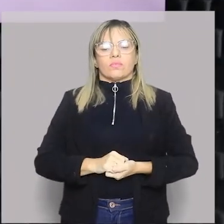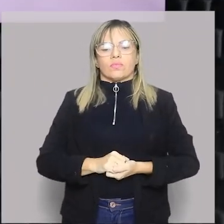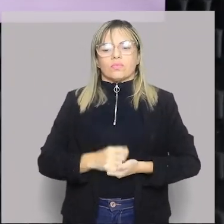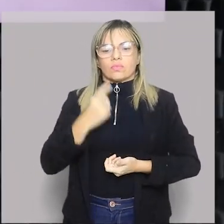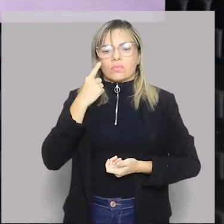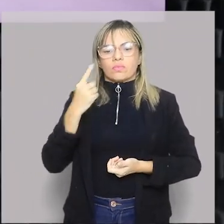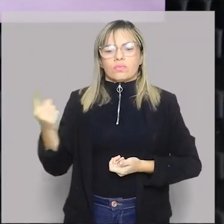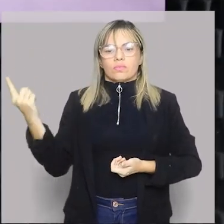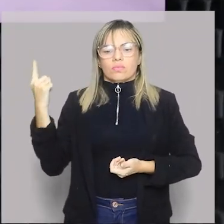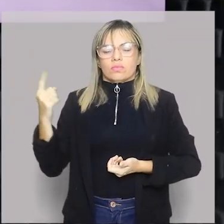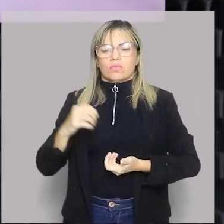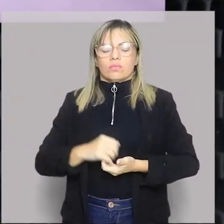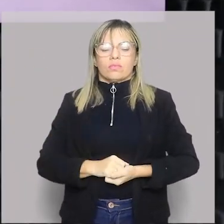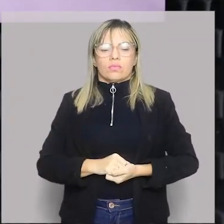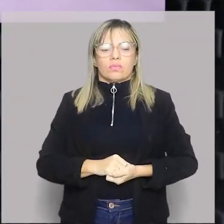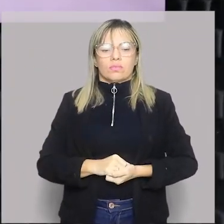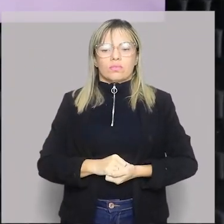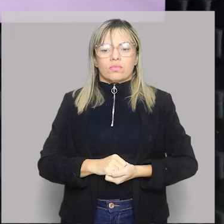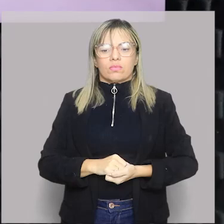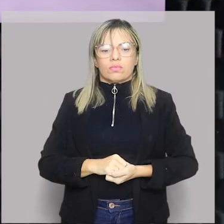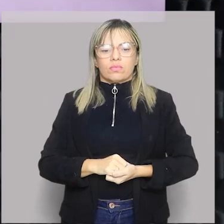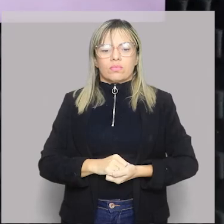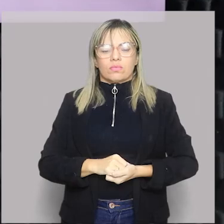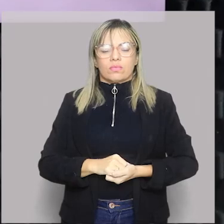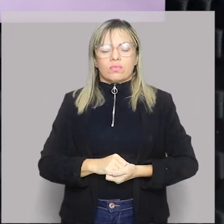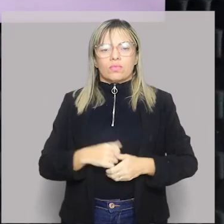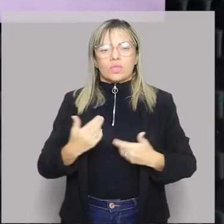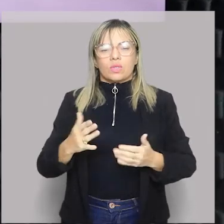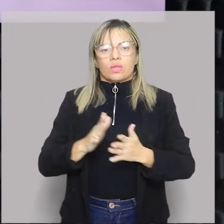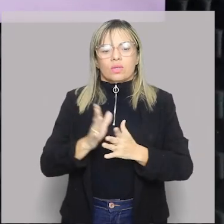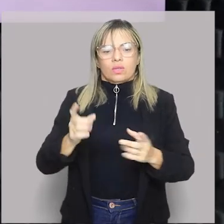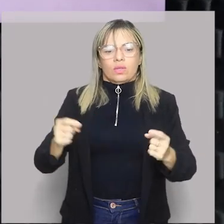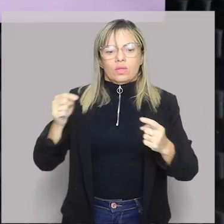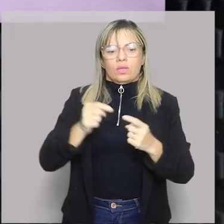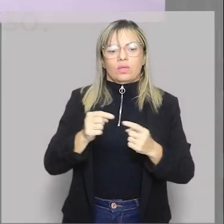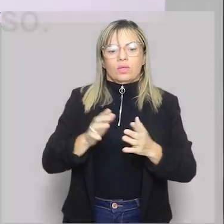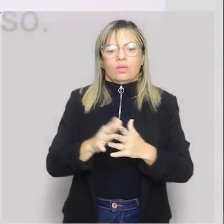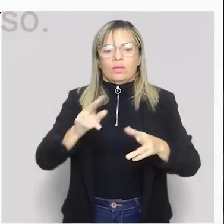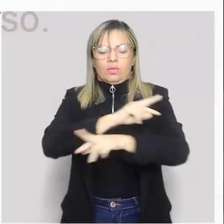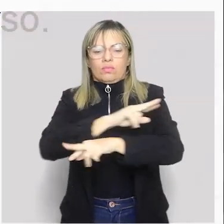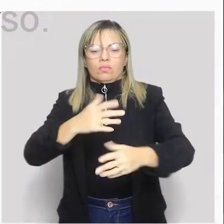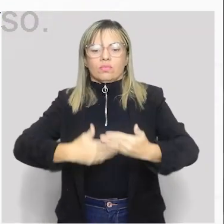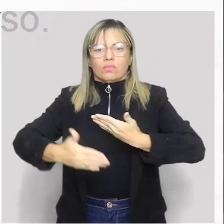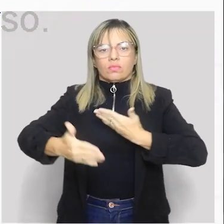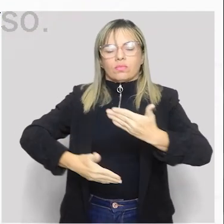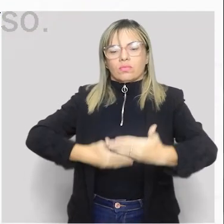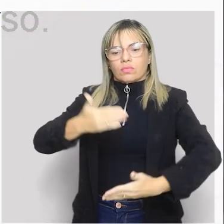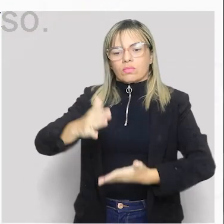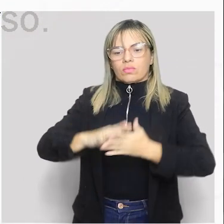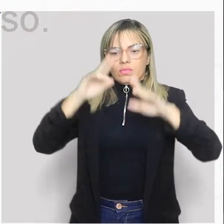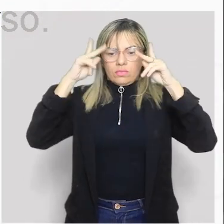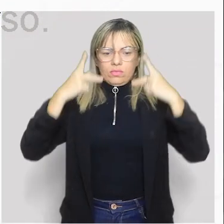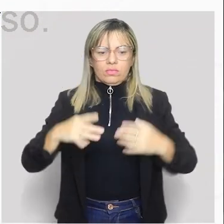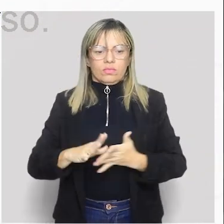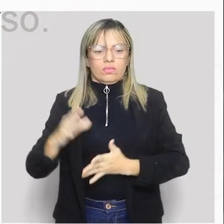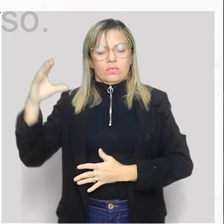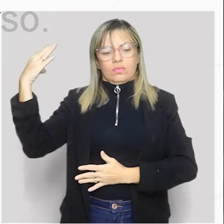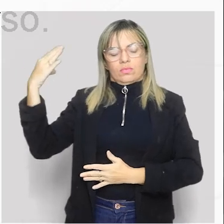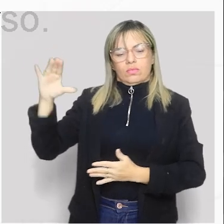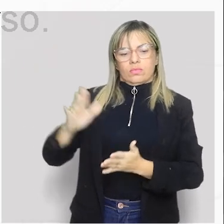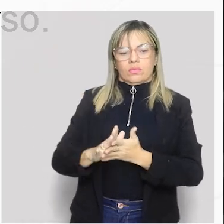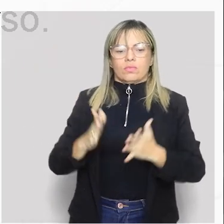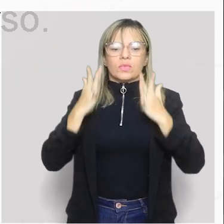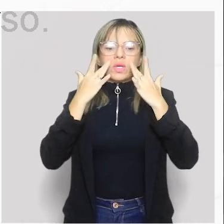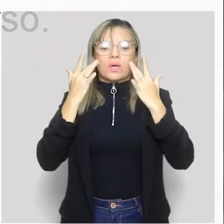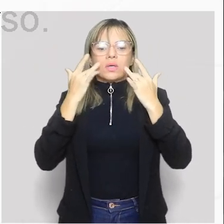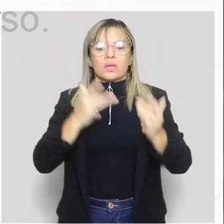Multifacetado, certo? Com pertinência em diversas áreas da interação humana, seja na ciência, nas artes, na saúde e